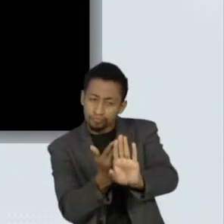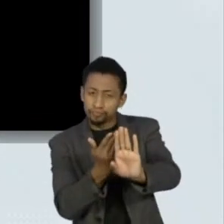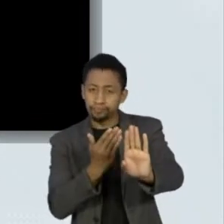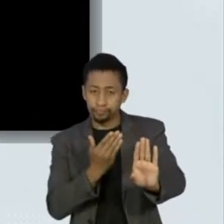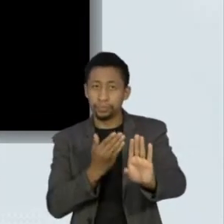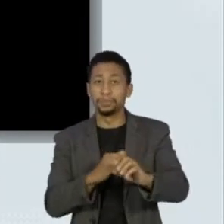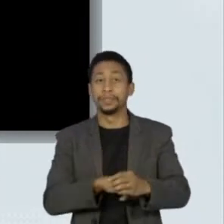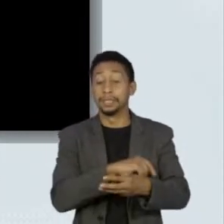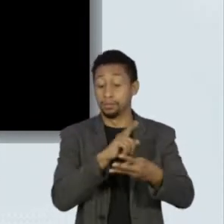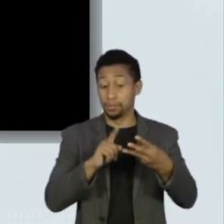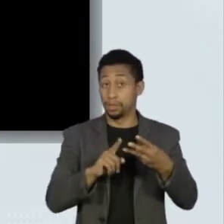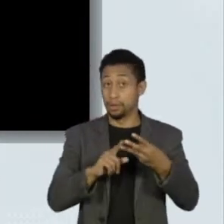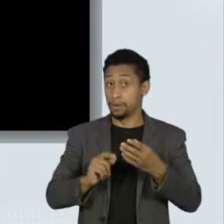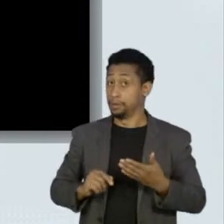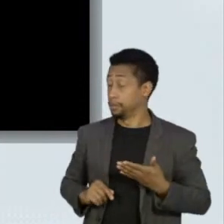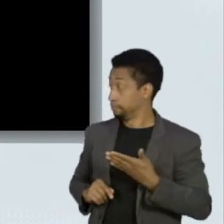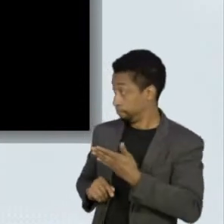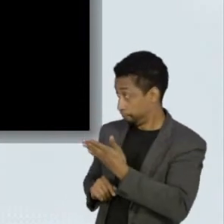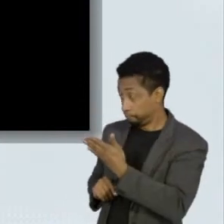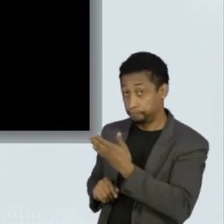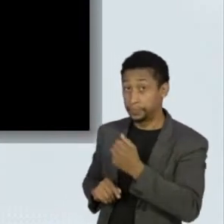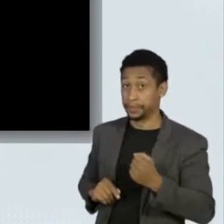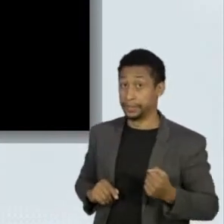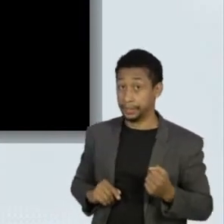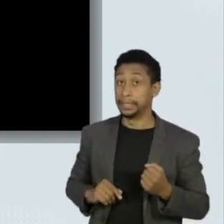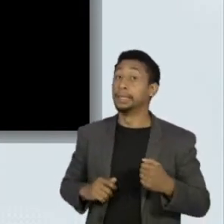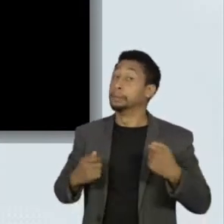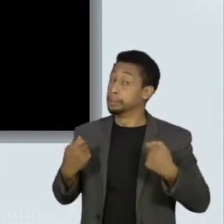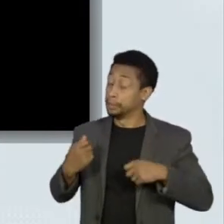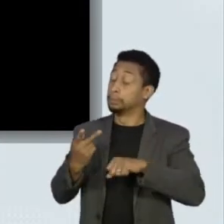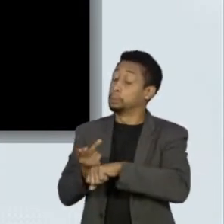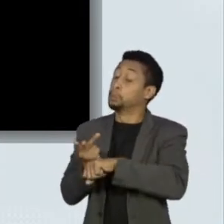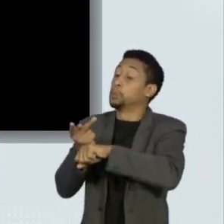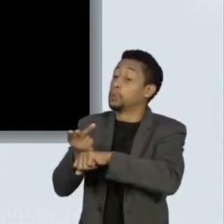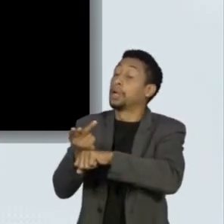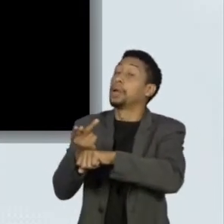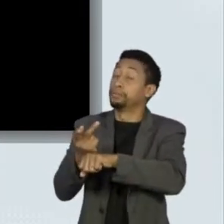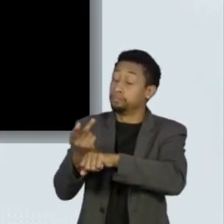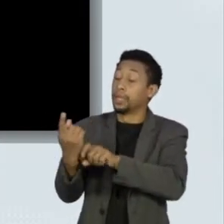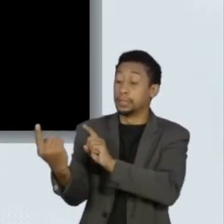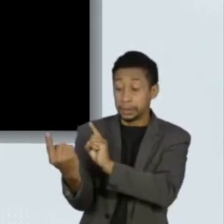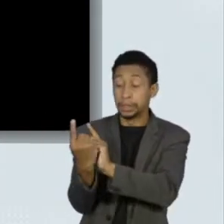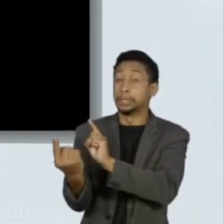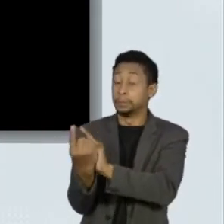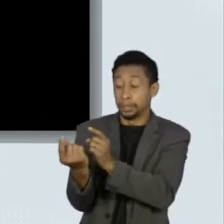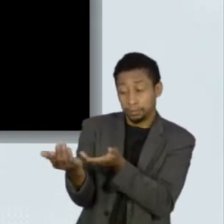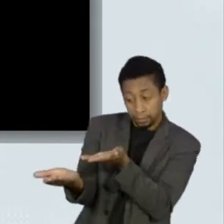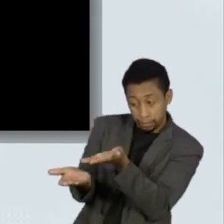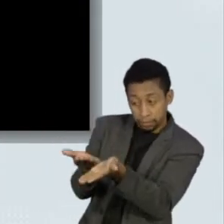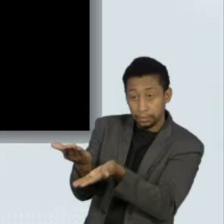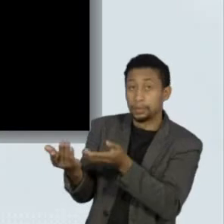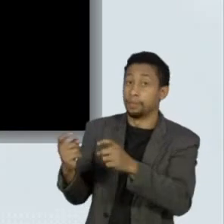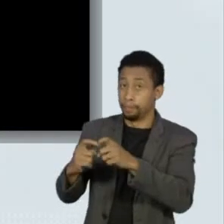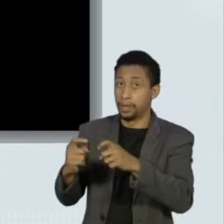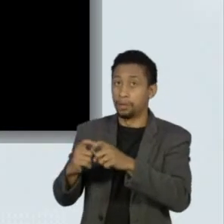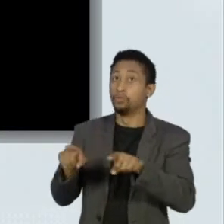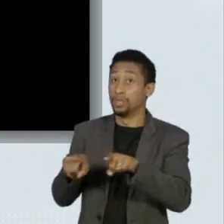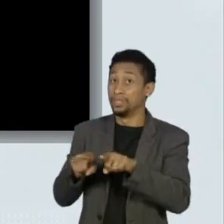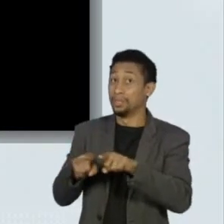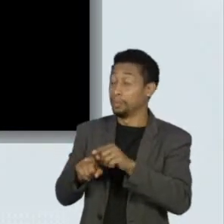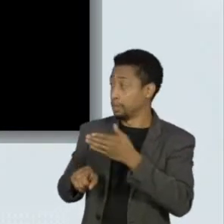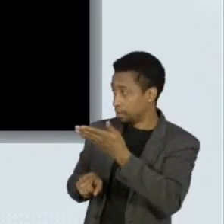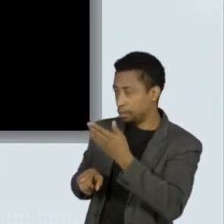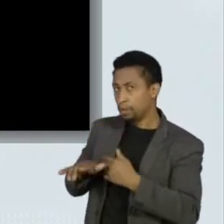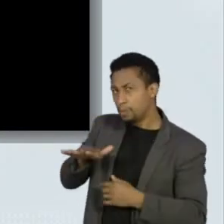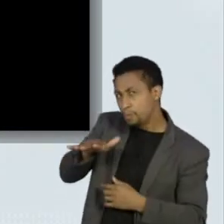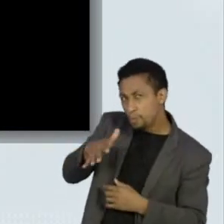leves que já os sintomas os levam a procurar algum tipo de assistência. E aqui, a parte mais importante, os casos moderados,